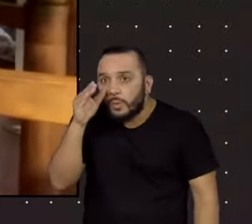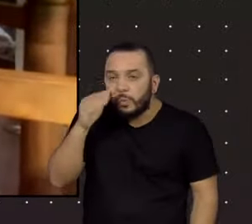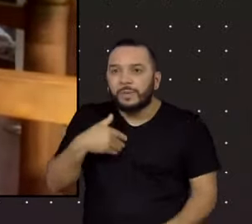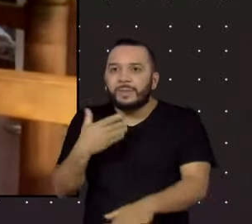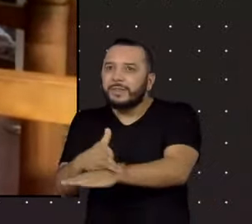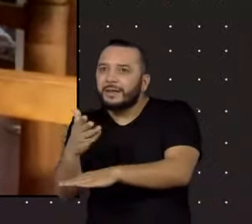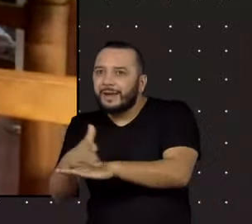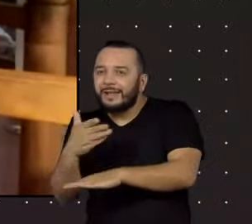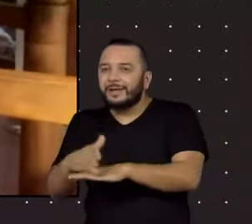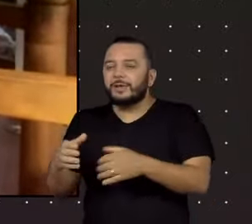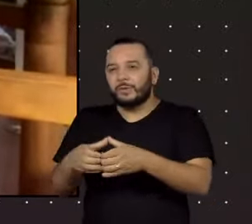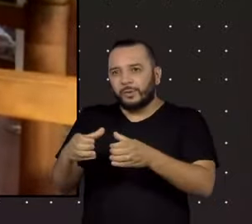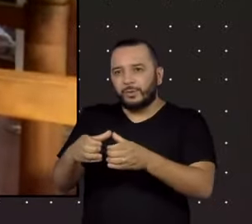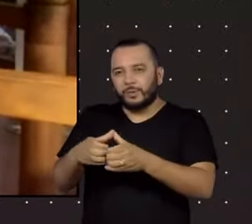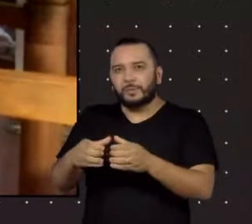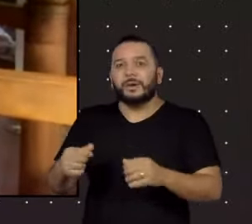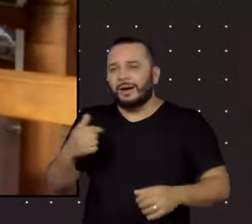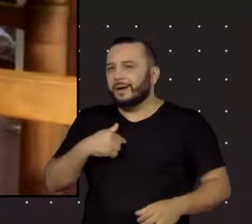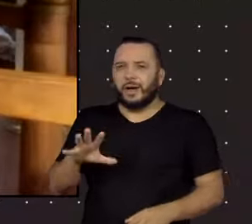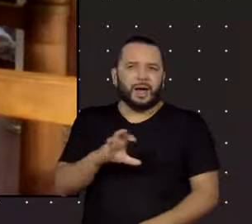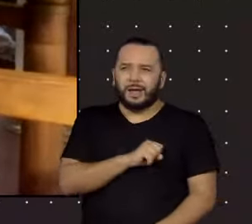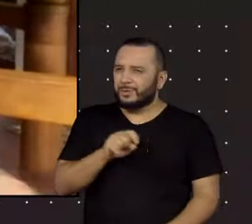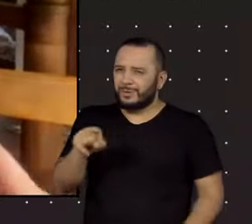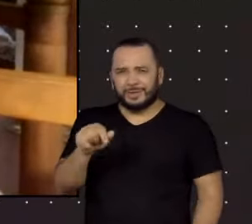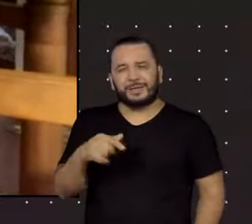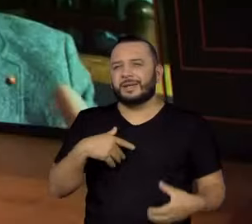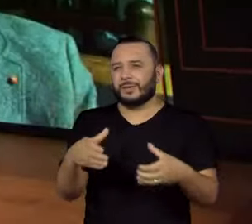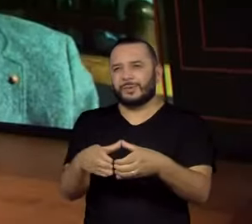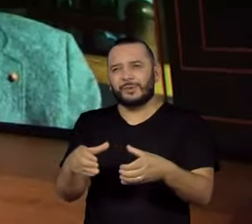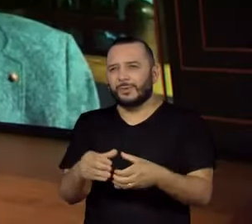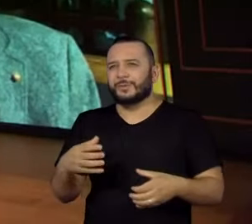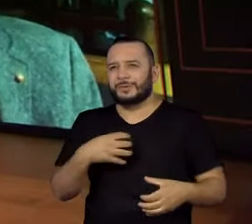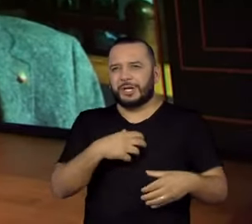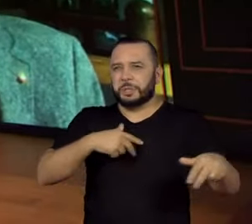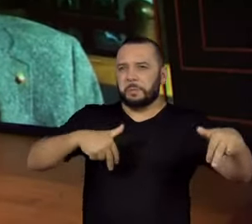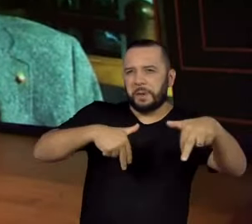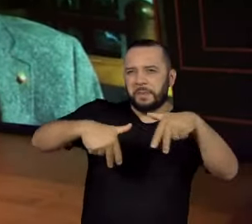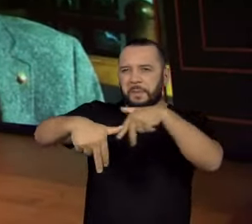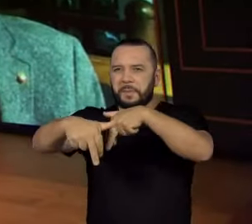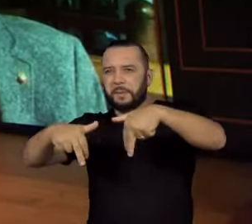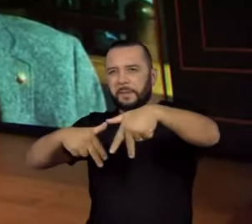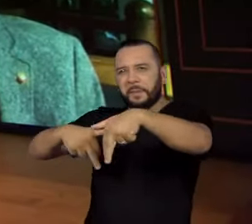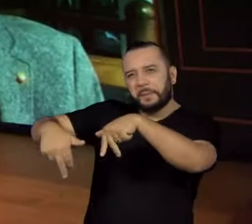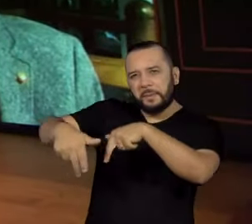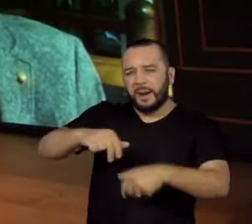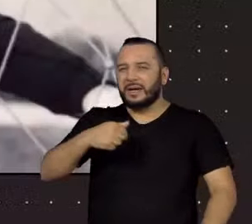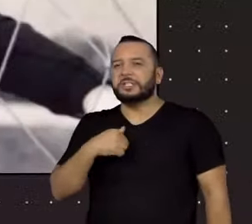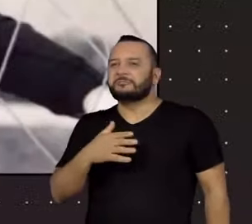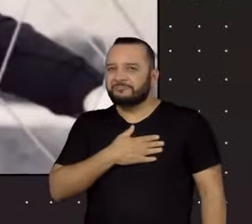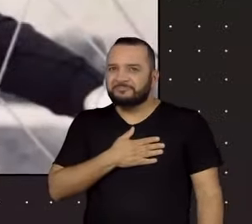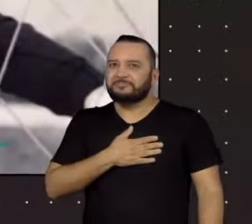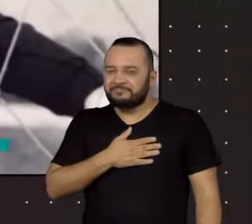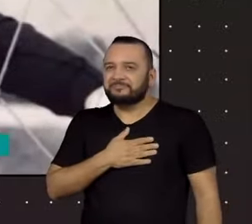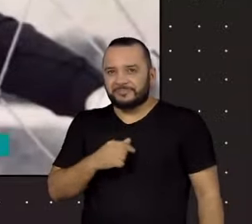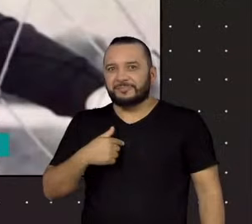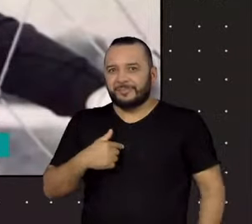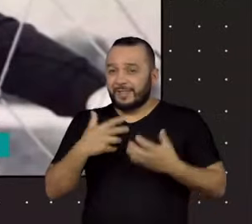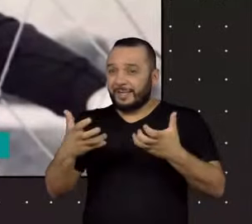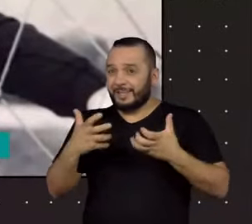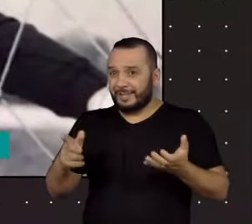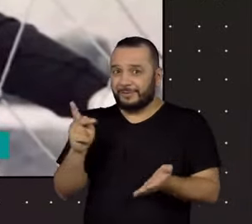Palmeiras. E aí eu me apaixonei por todo aquele pessoal, né? E por aquele clima, etc, né? E comecei eu queria, na